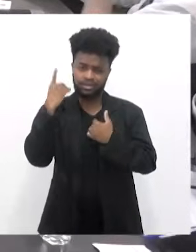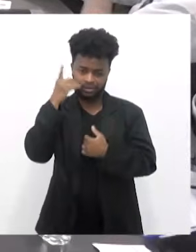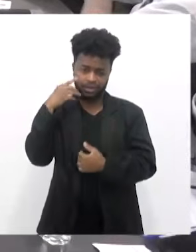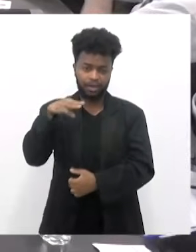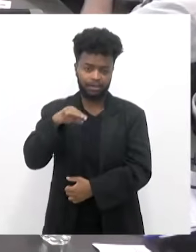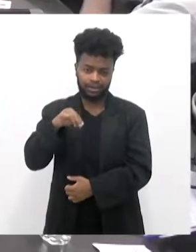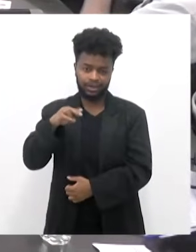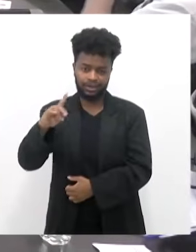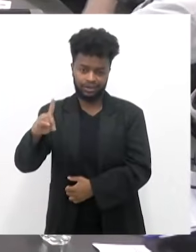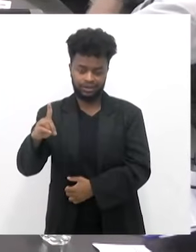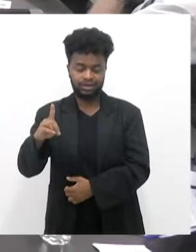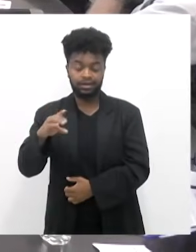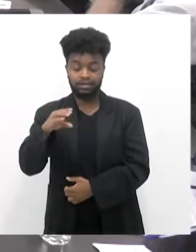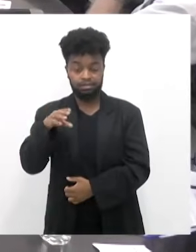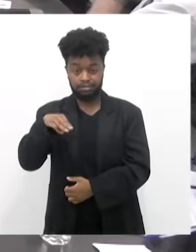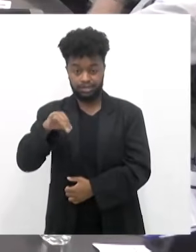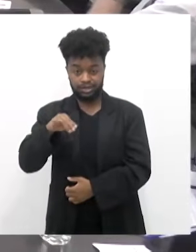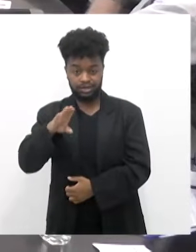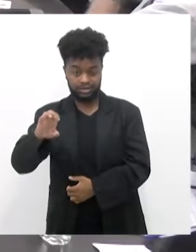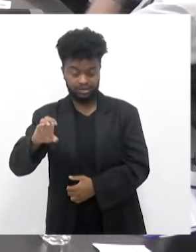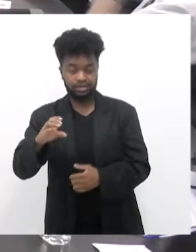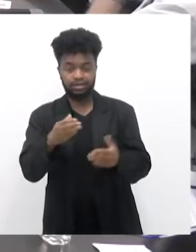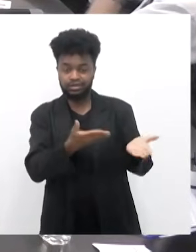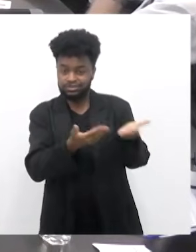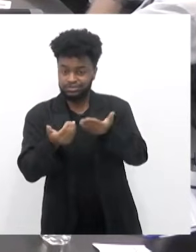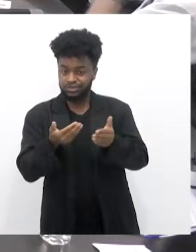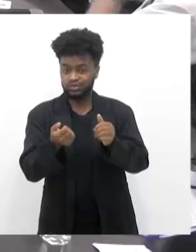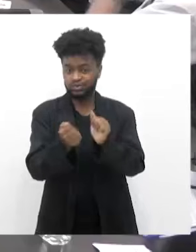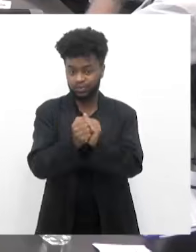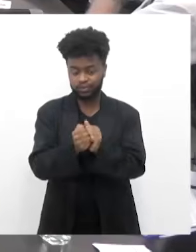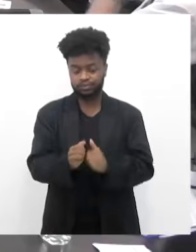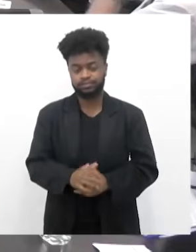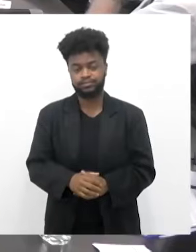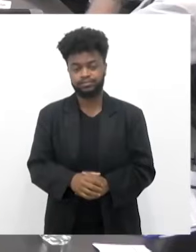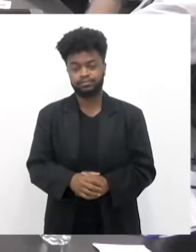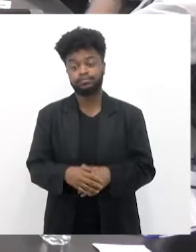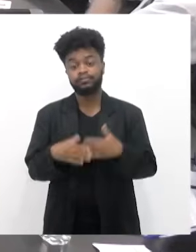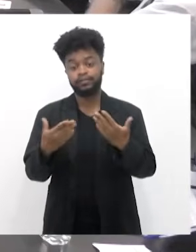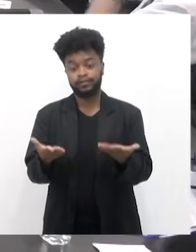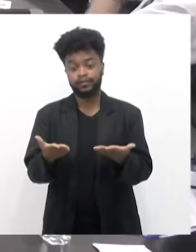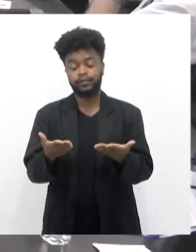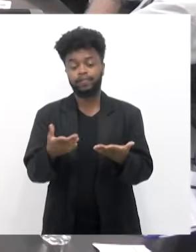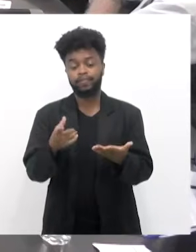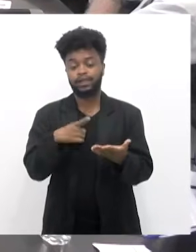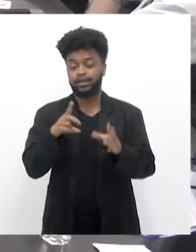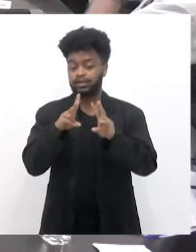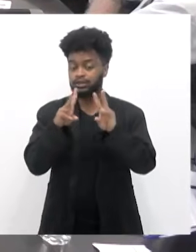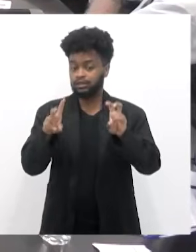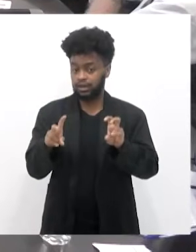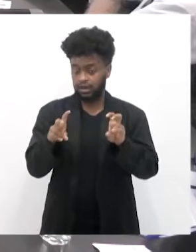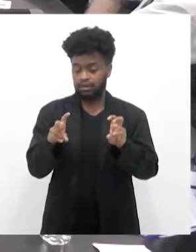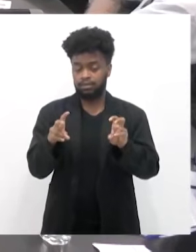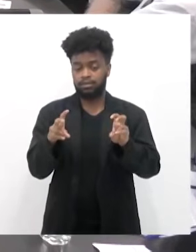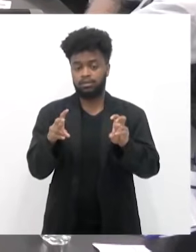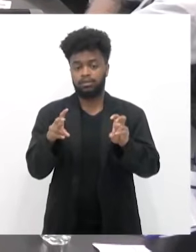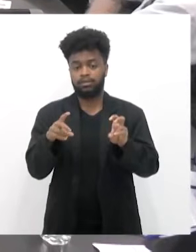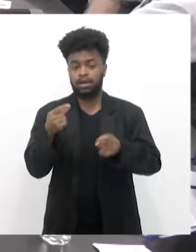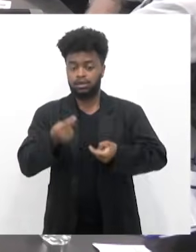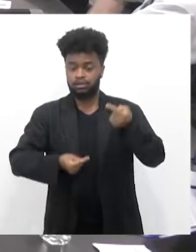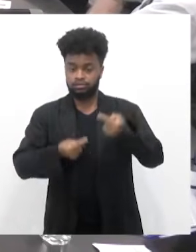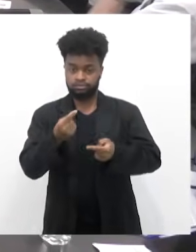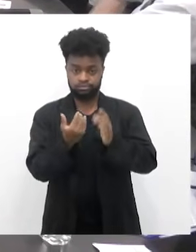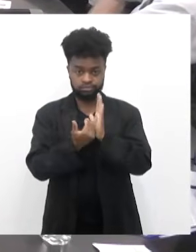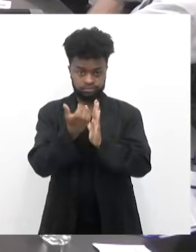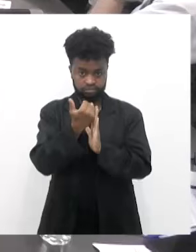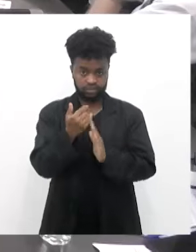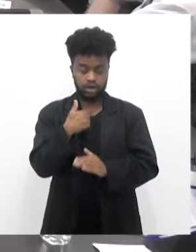Mink tê-lo como líder dele. Então, esse é um ponto que tem sido muito discutido.